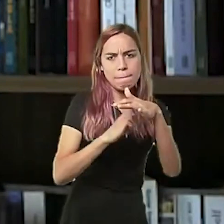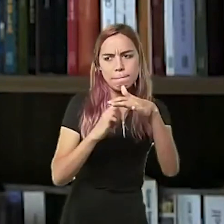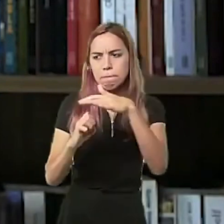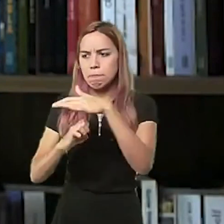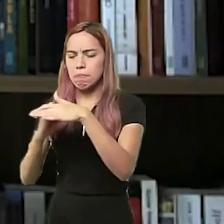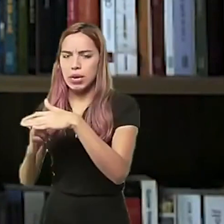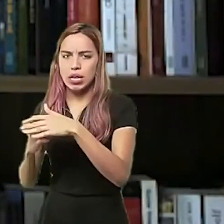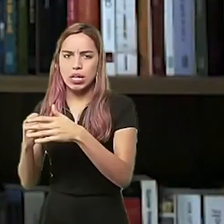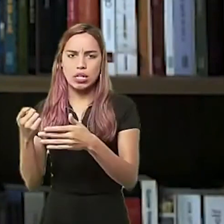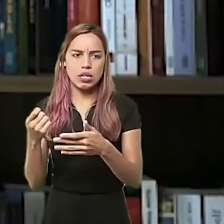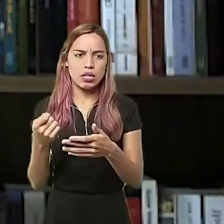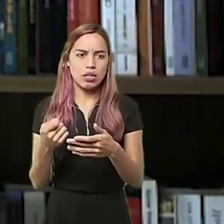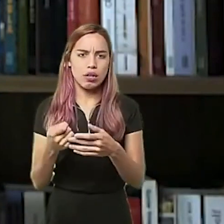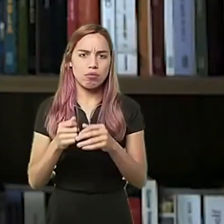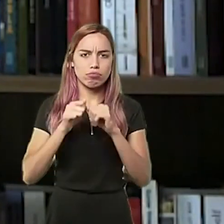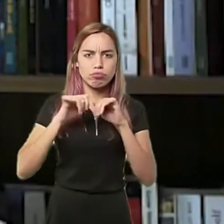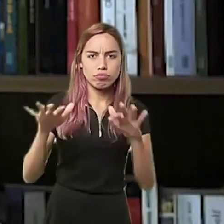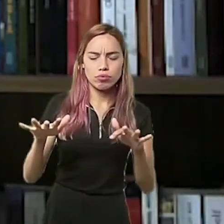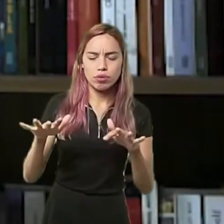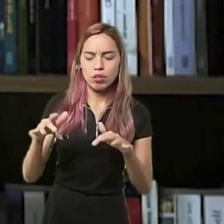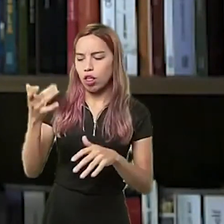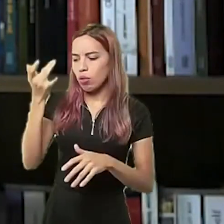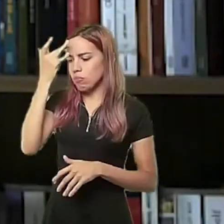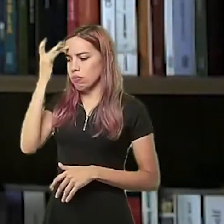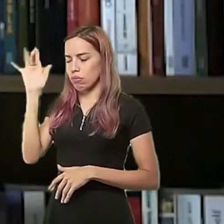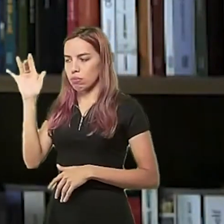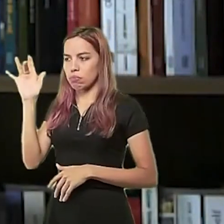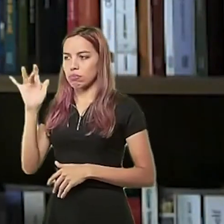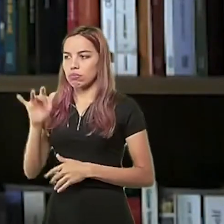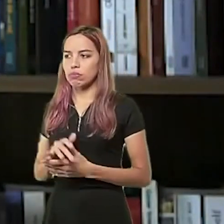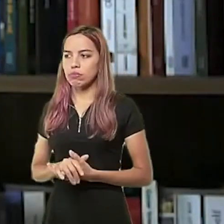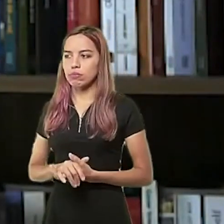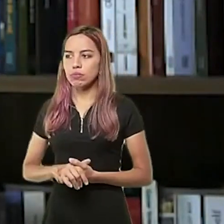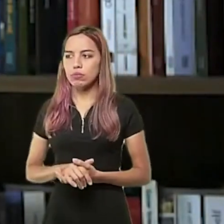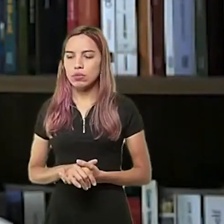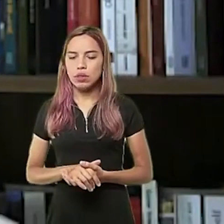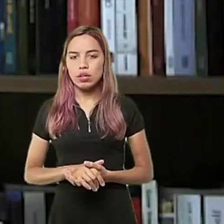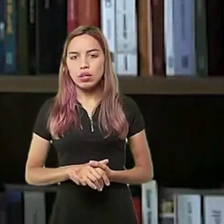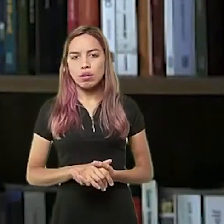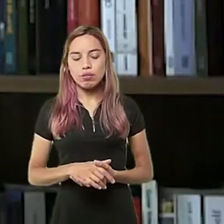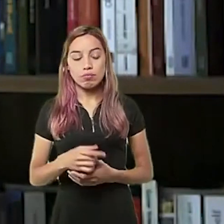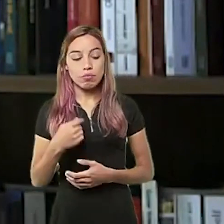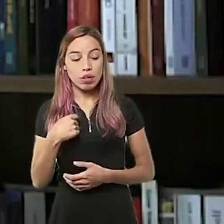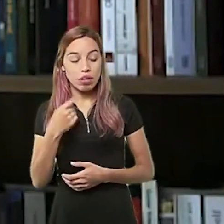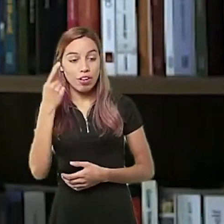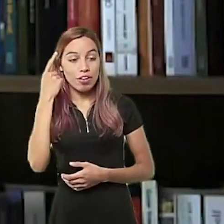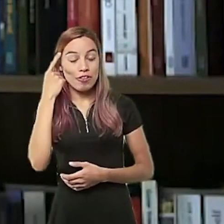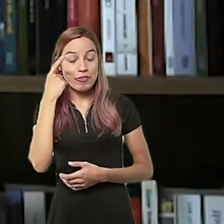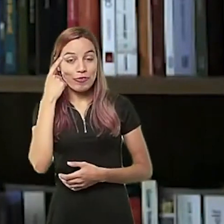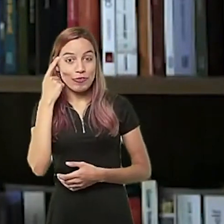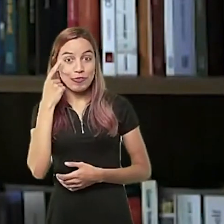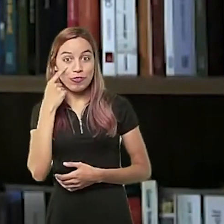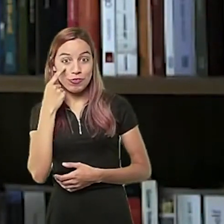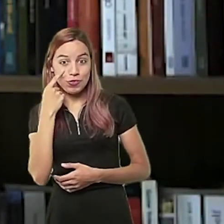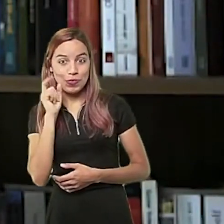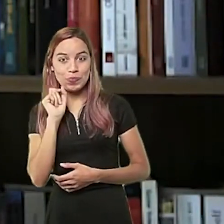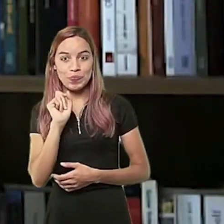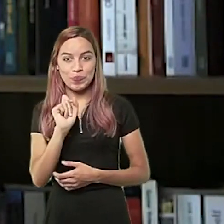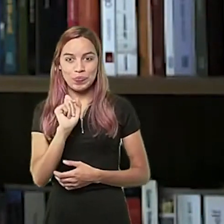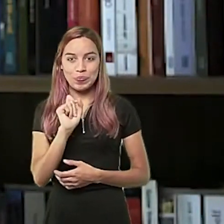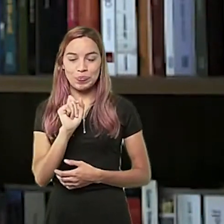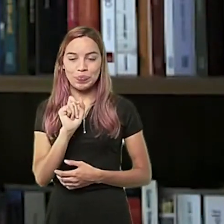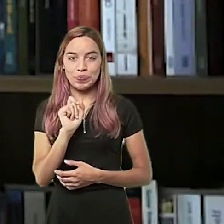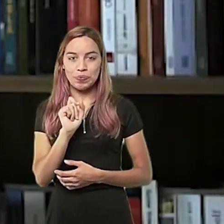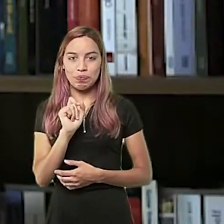história. E o que é que eu fiz? Foi mera coincidência. eu tinha dito para mim mesmo que